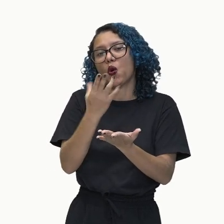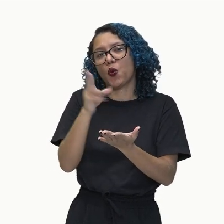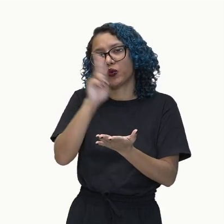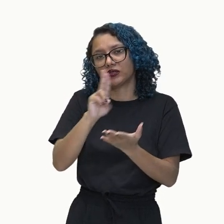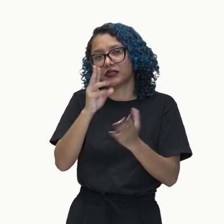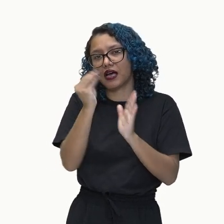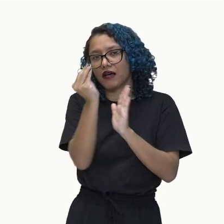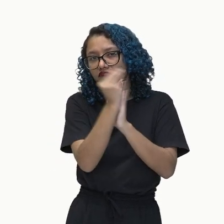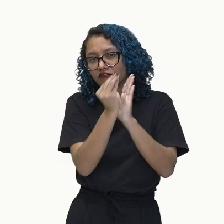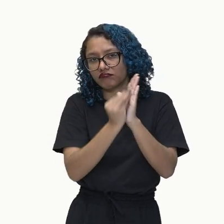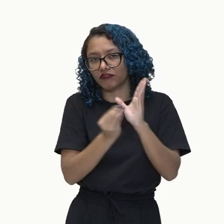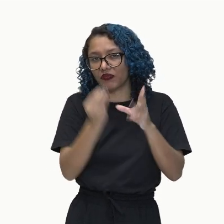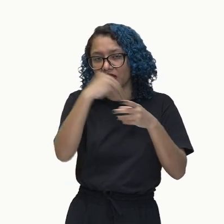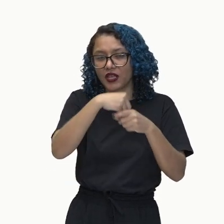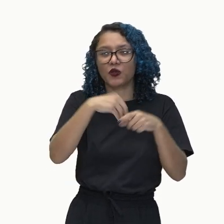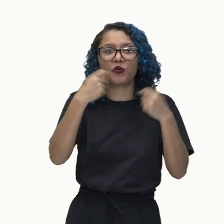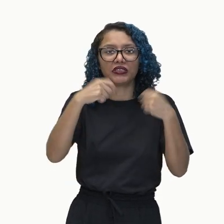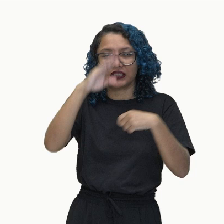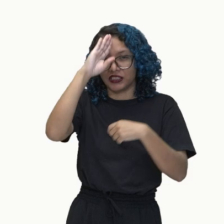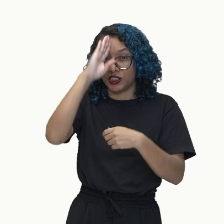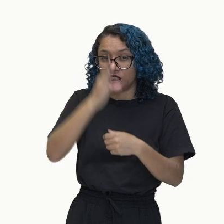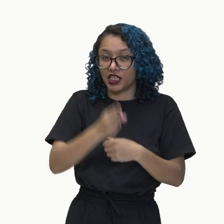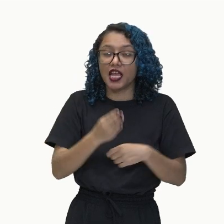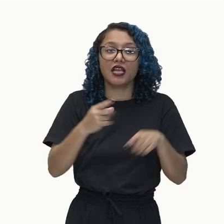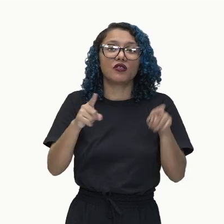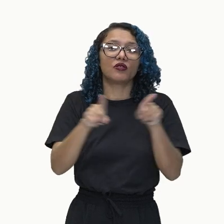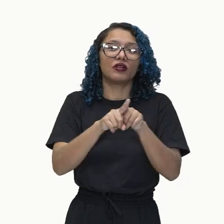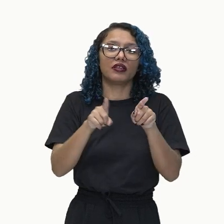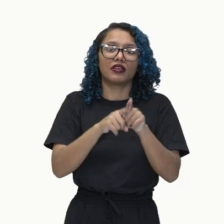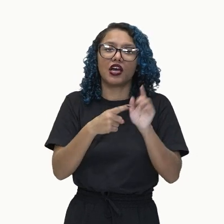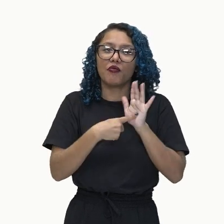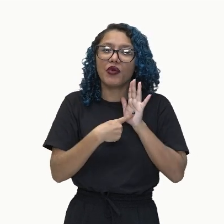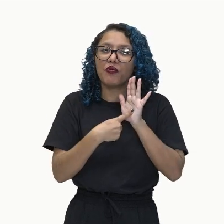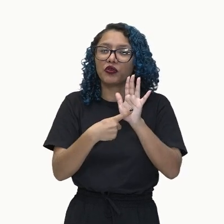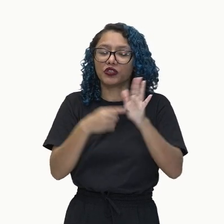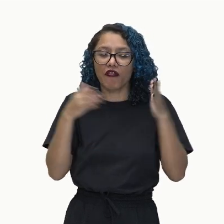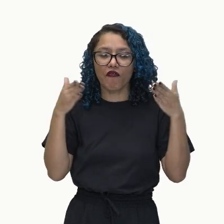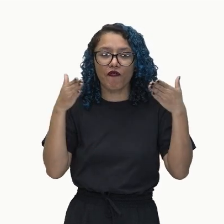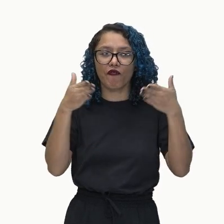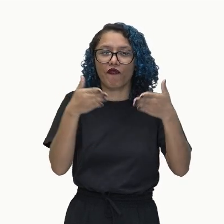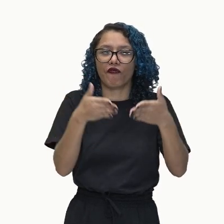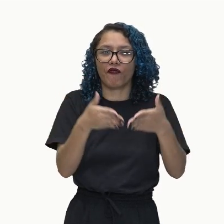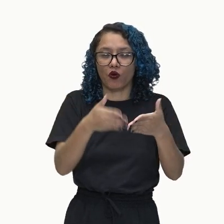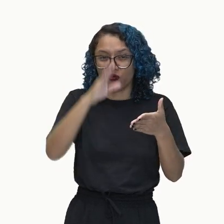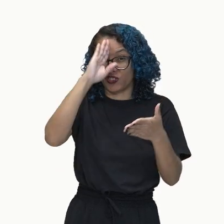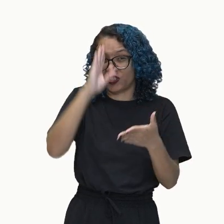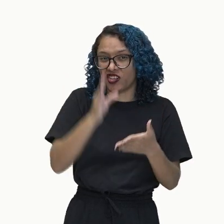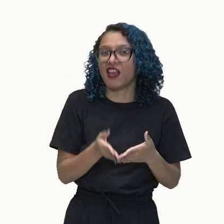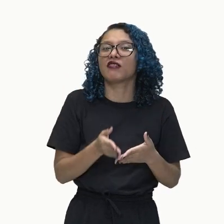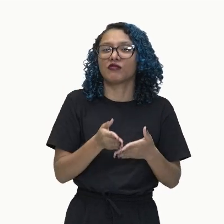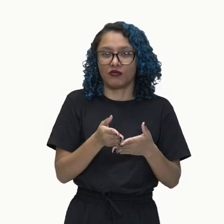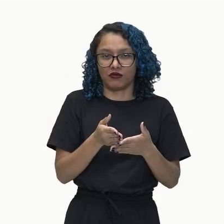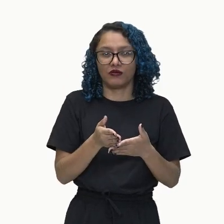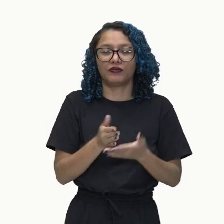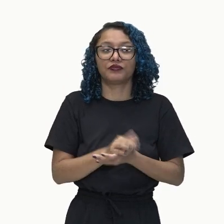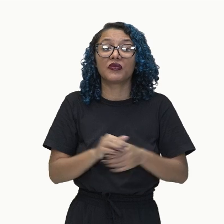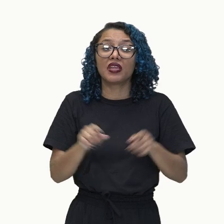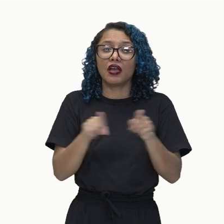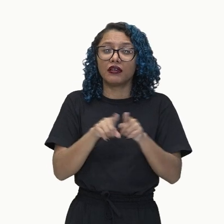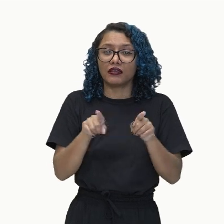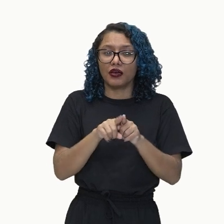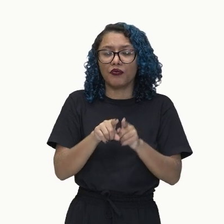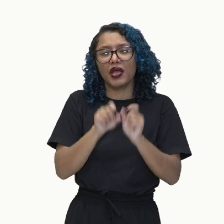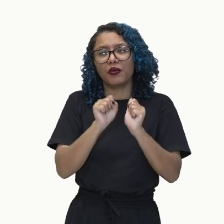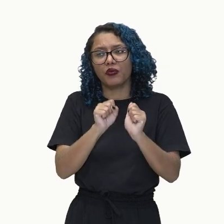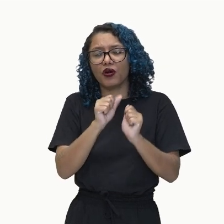mais direto possível, ao mesmo tempo que trazendo essa objetividade. Como eu falei, é comum também que a gente veja textos